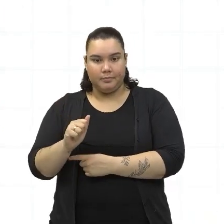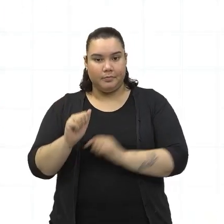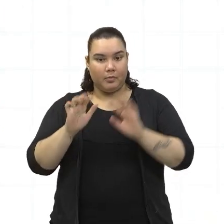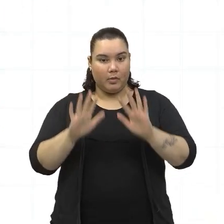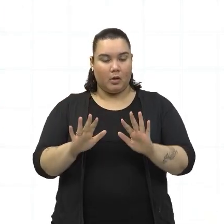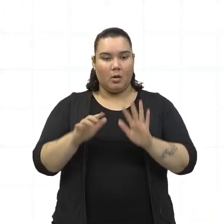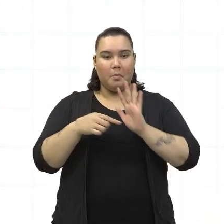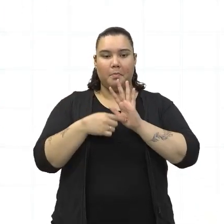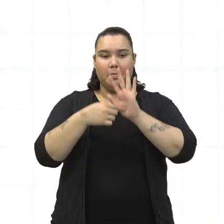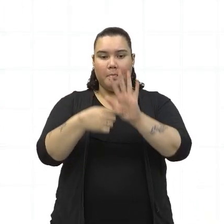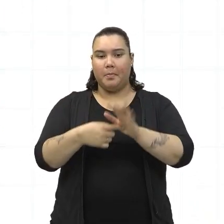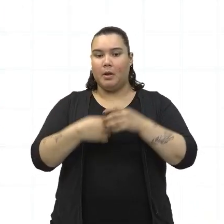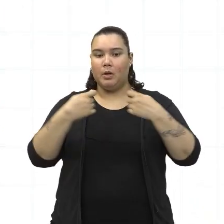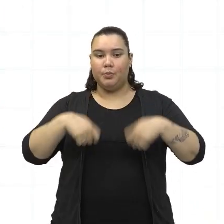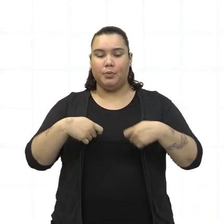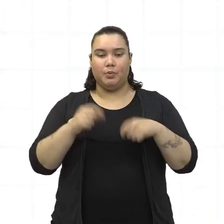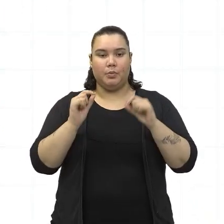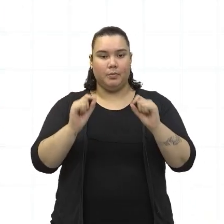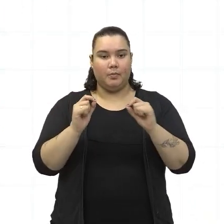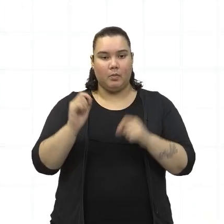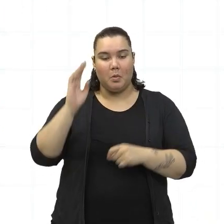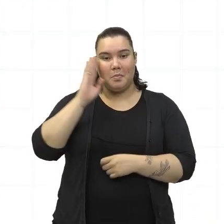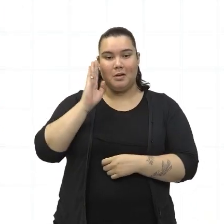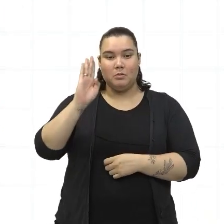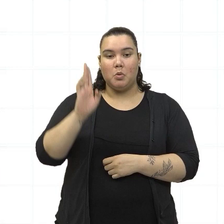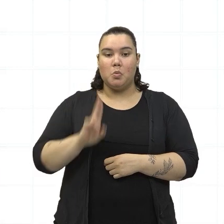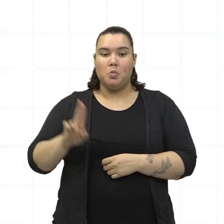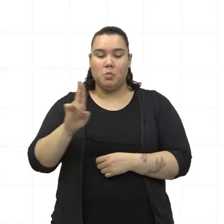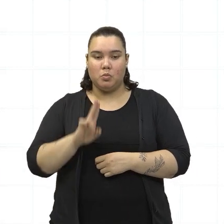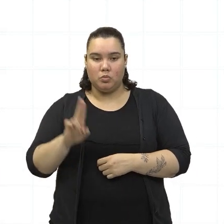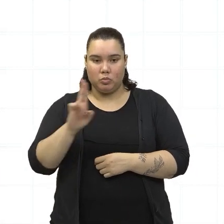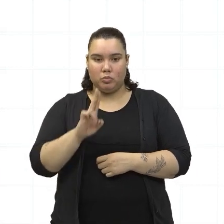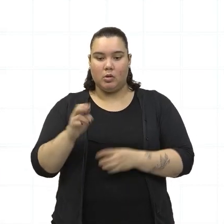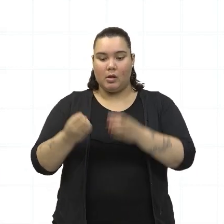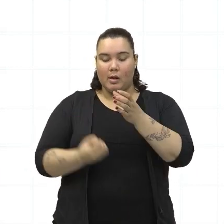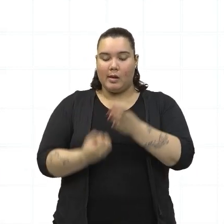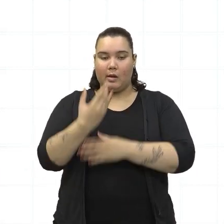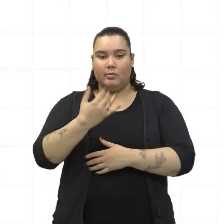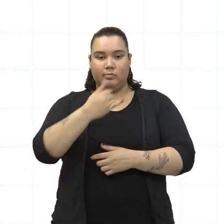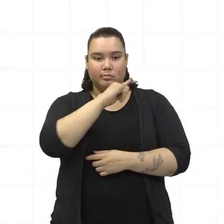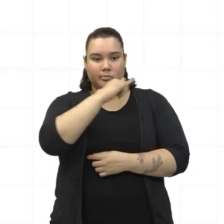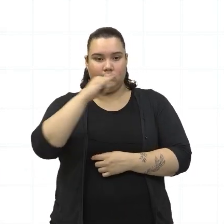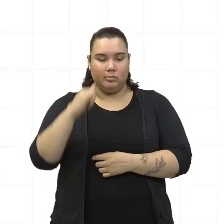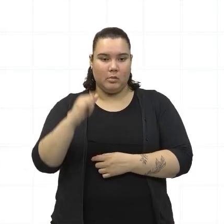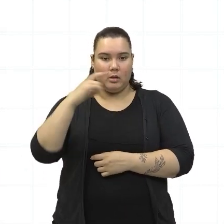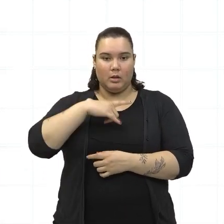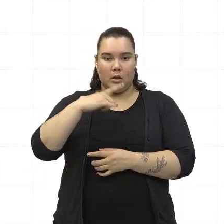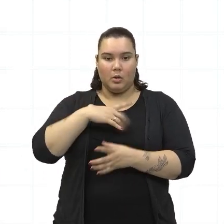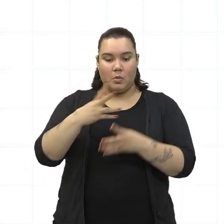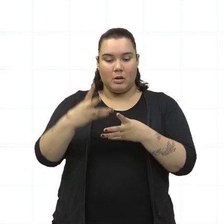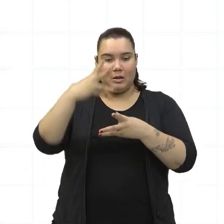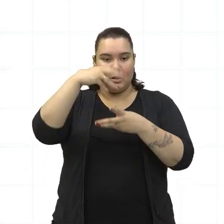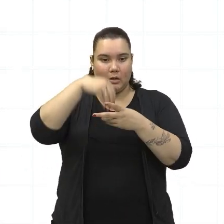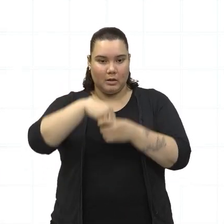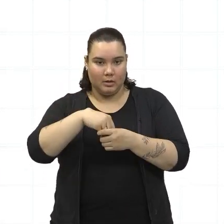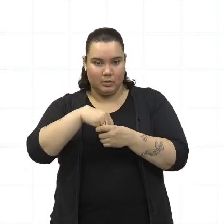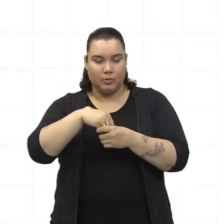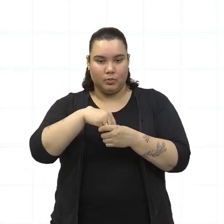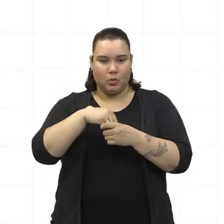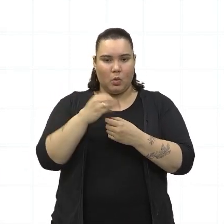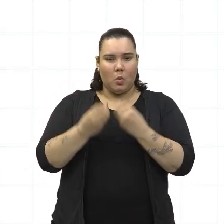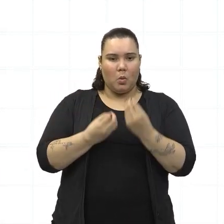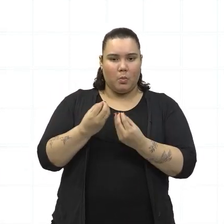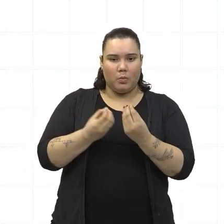hidroelétrica, eu tenho que te mostrar o princípio de funcionamento ou de geração de energia elétrica que está lá dentro da hidrelétrica, tá,